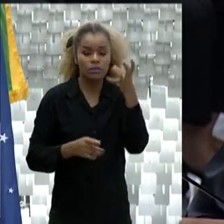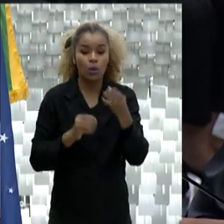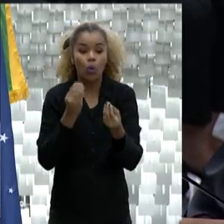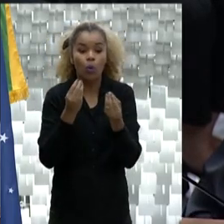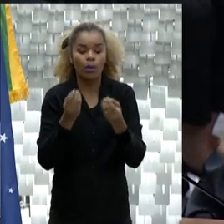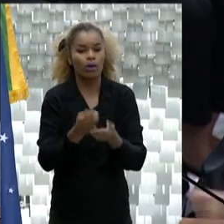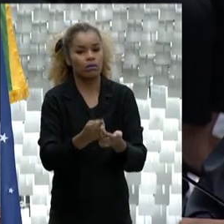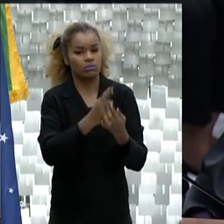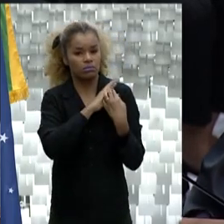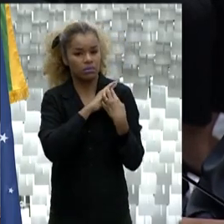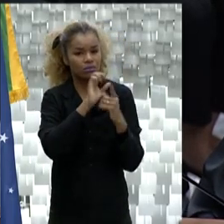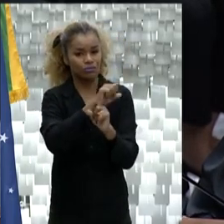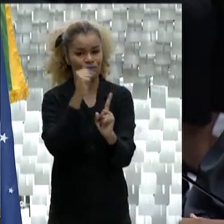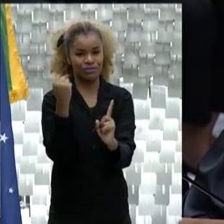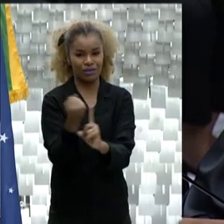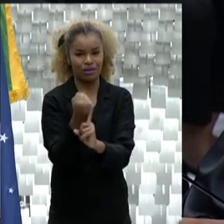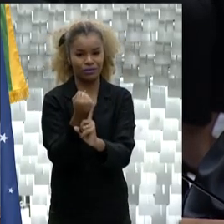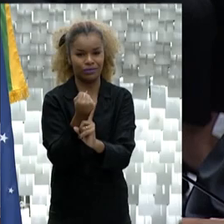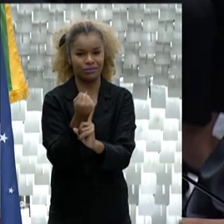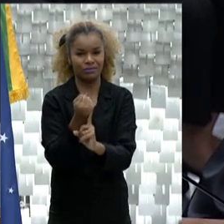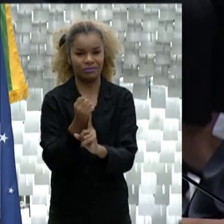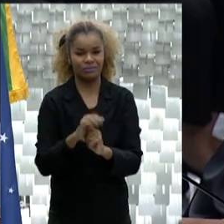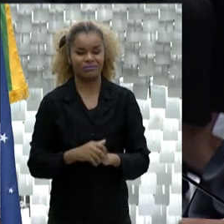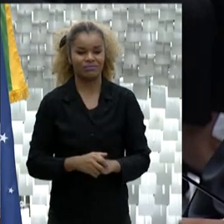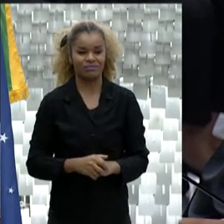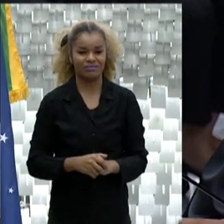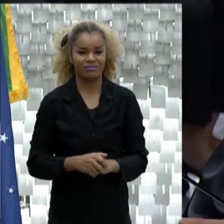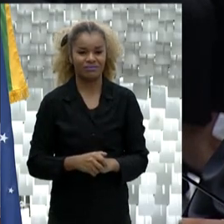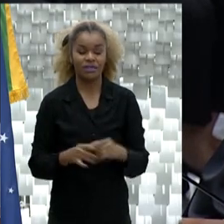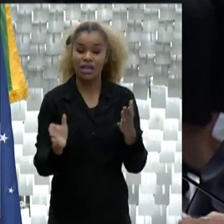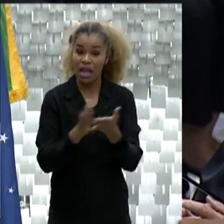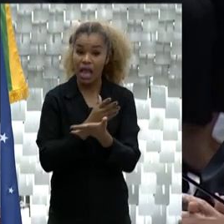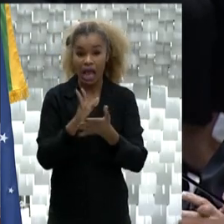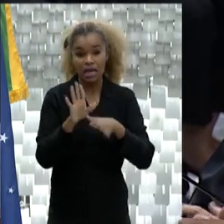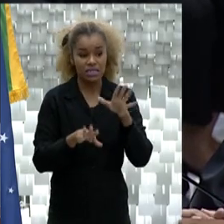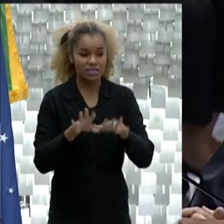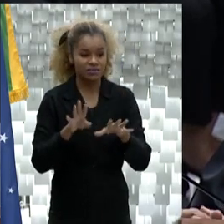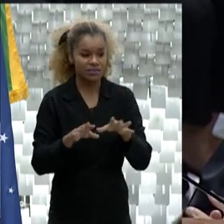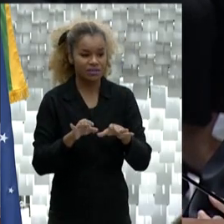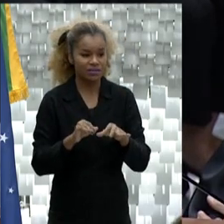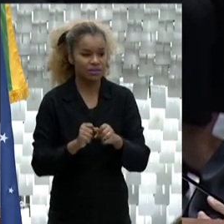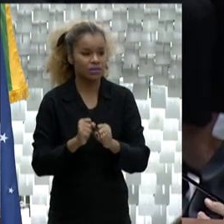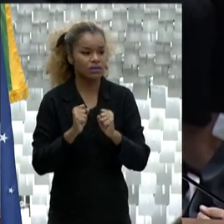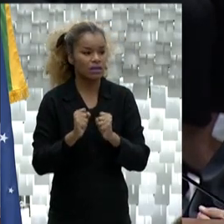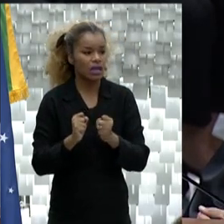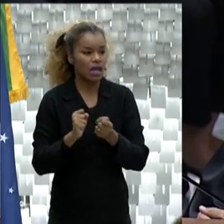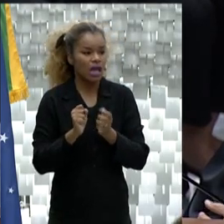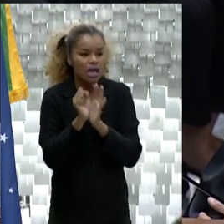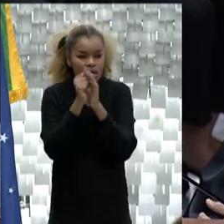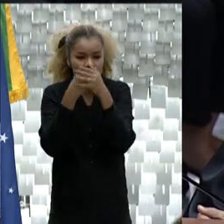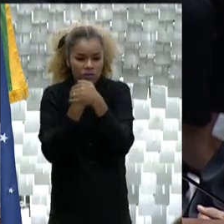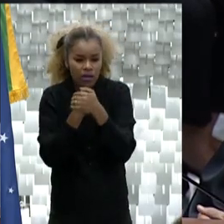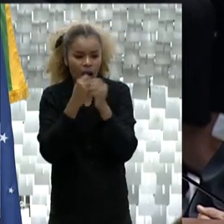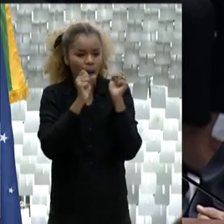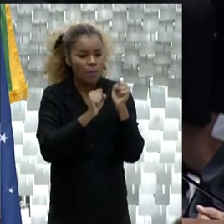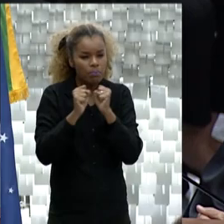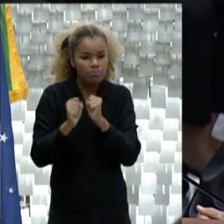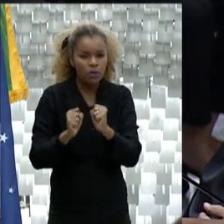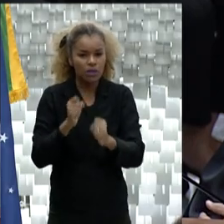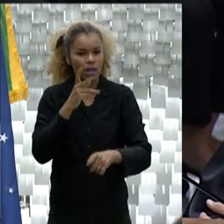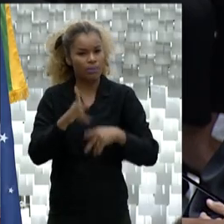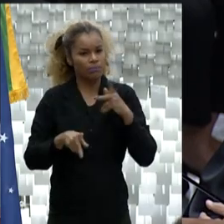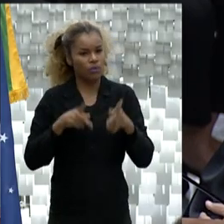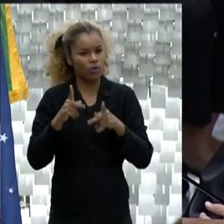a sociedade. Em algumas circunstâncias, omissões do poder público acabam